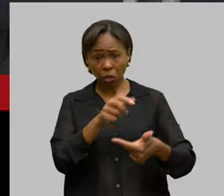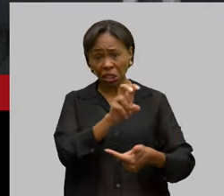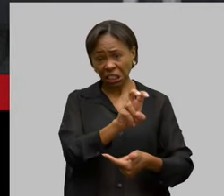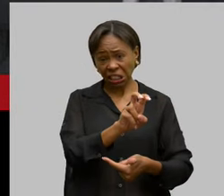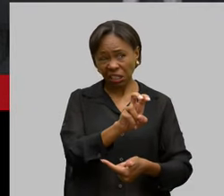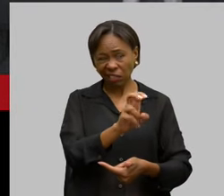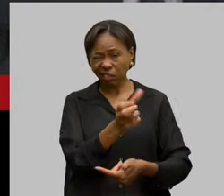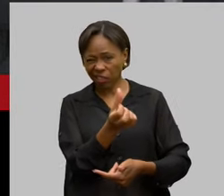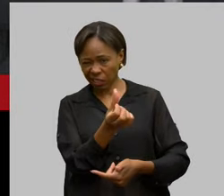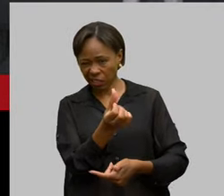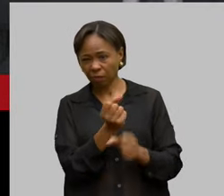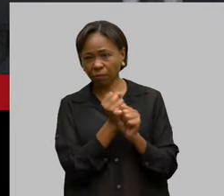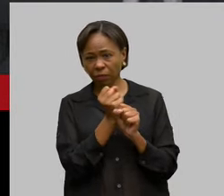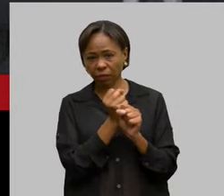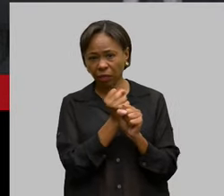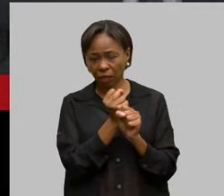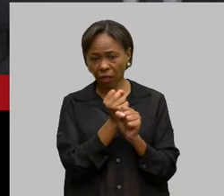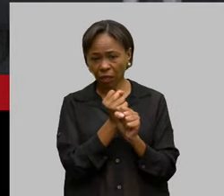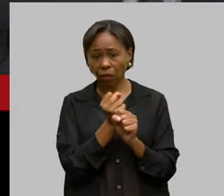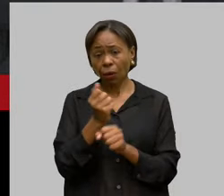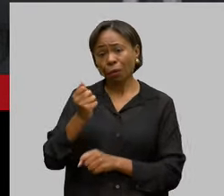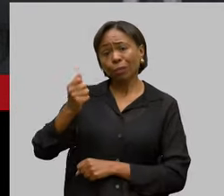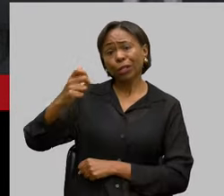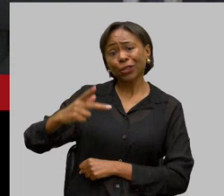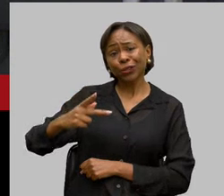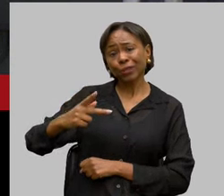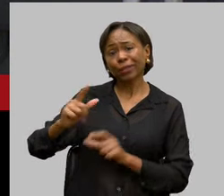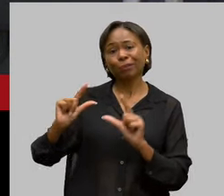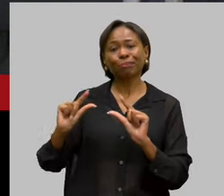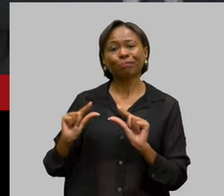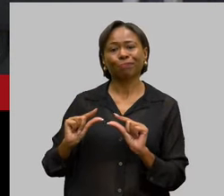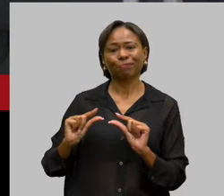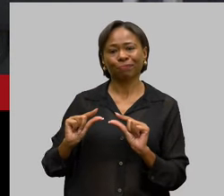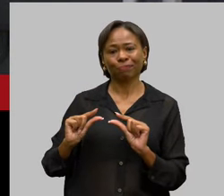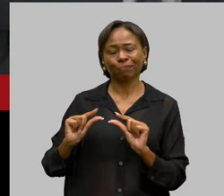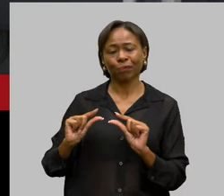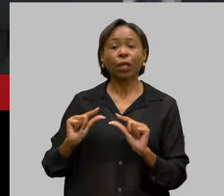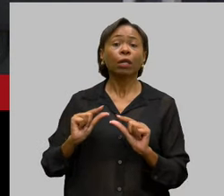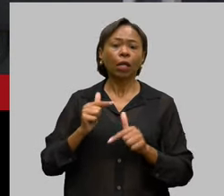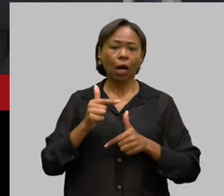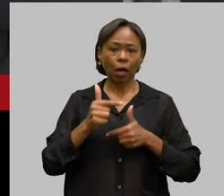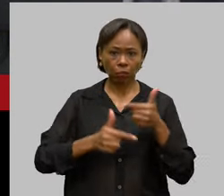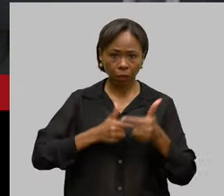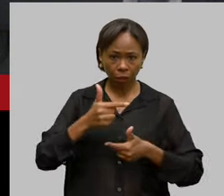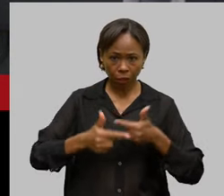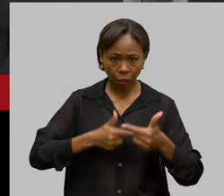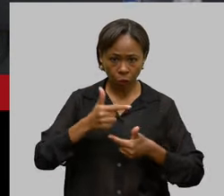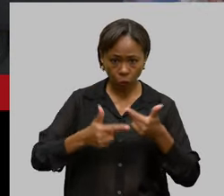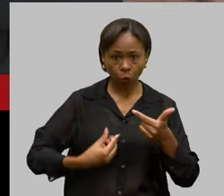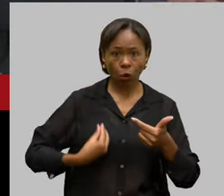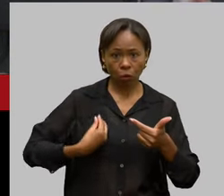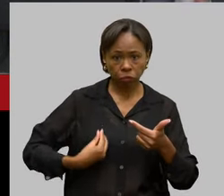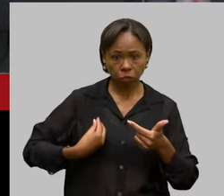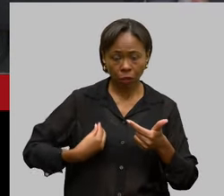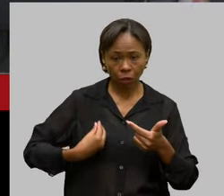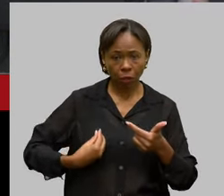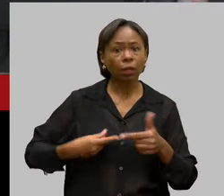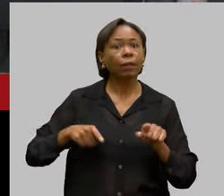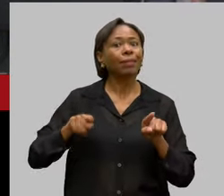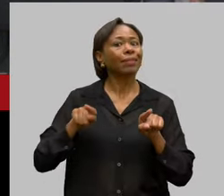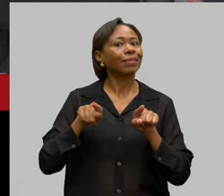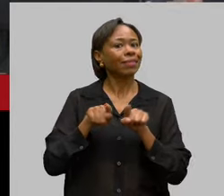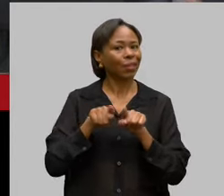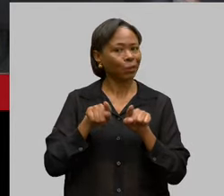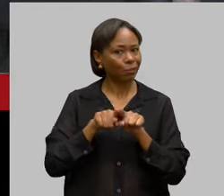de aposentadoria então o servidor ativo tá também foi deu seu na